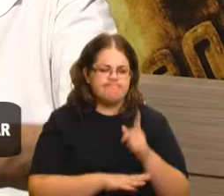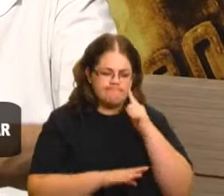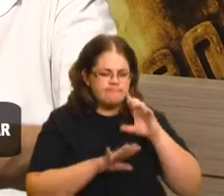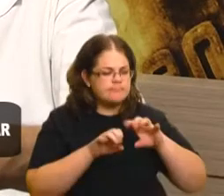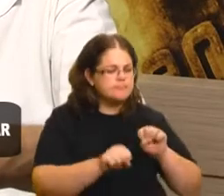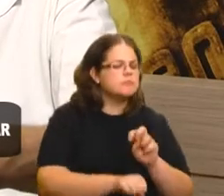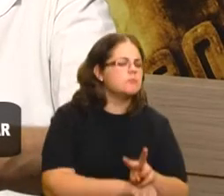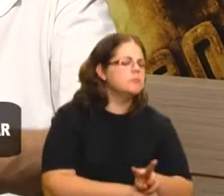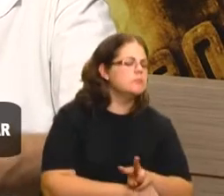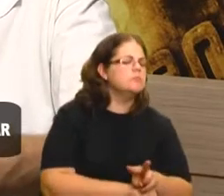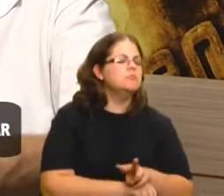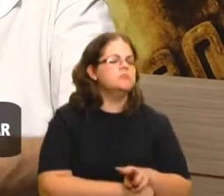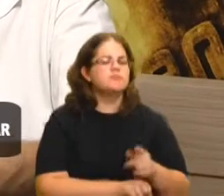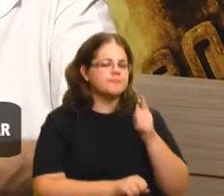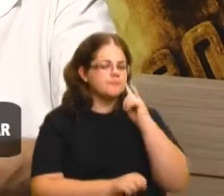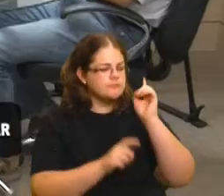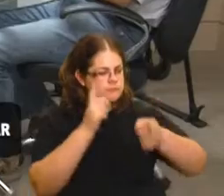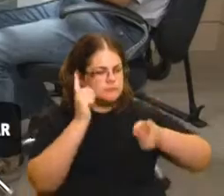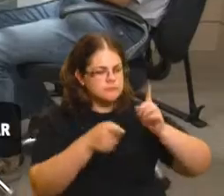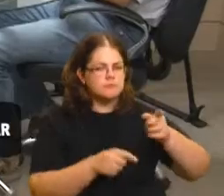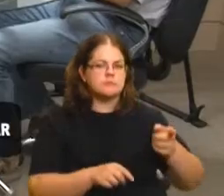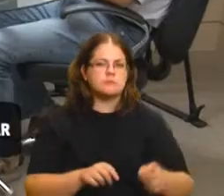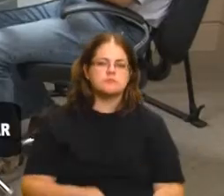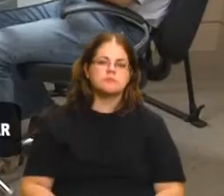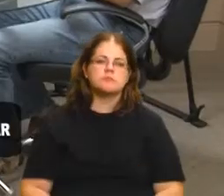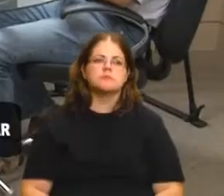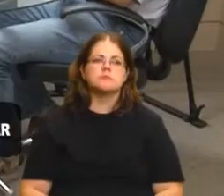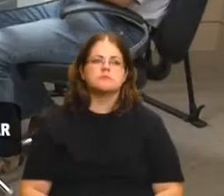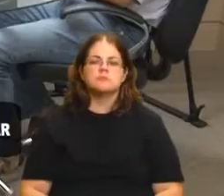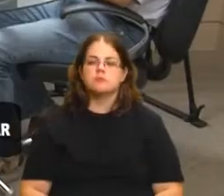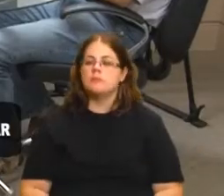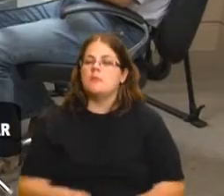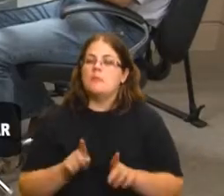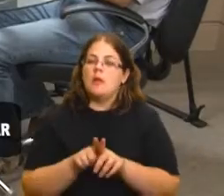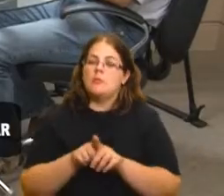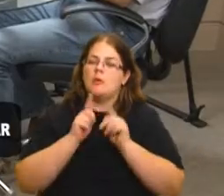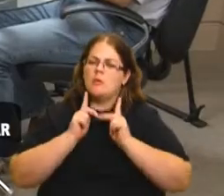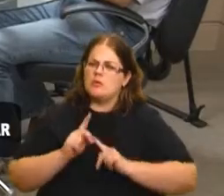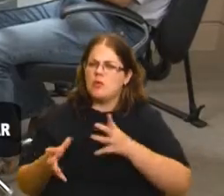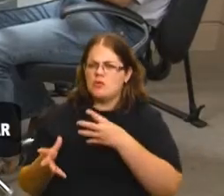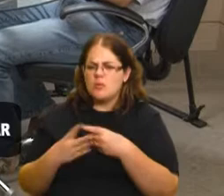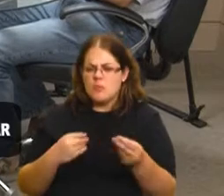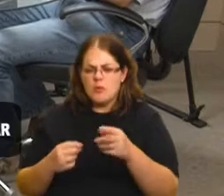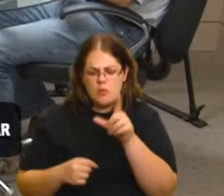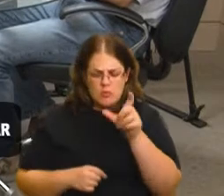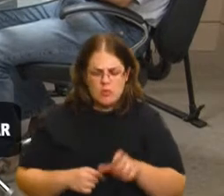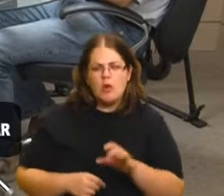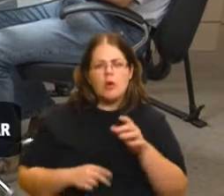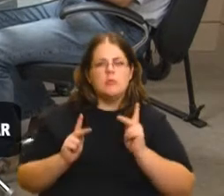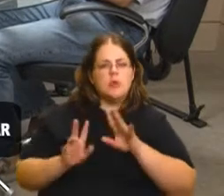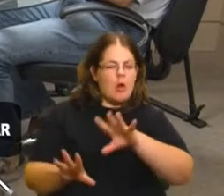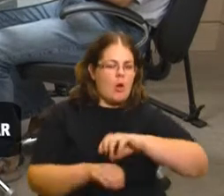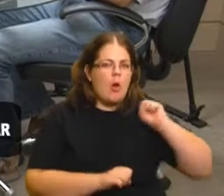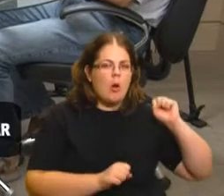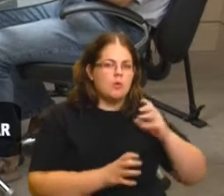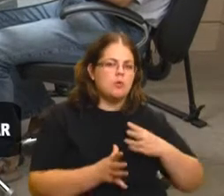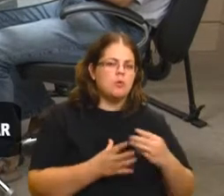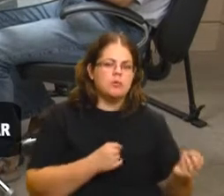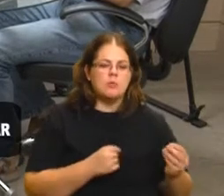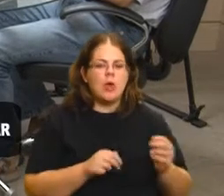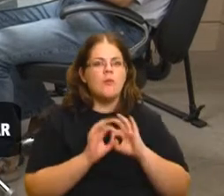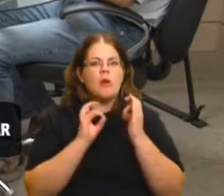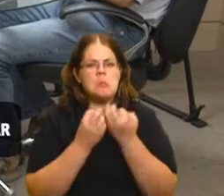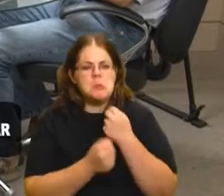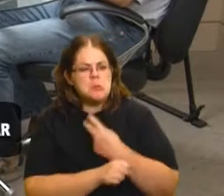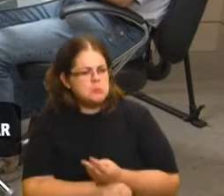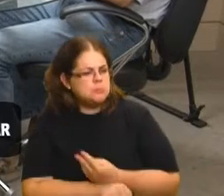ligada ao governo. O desaparecimento de muitas pessoas, estudo se intensificou, ele aconteceu durante o período da ditadura militar,